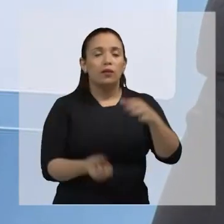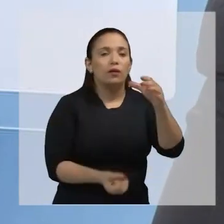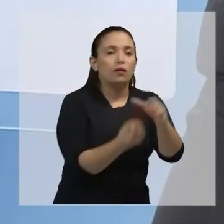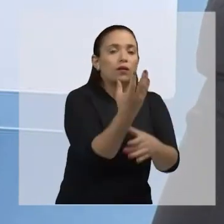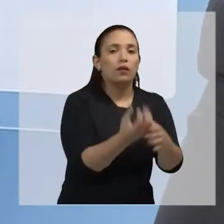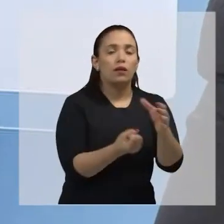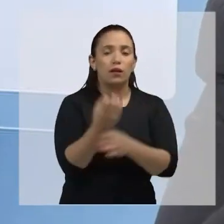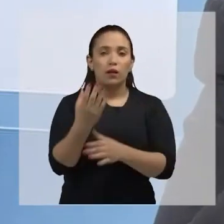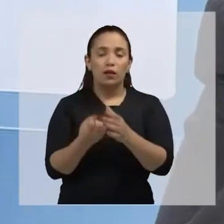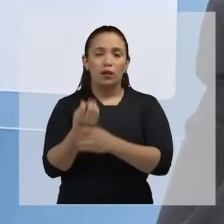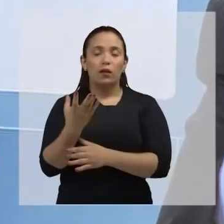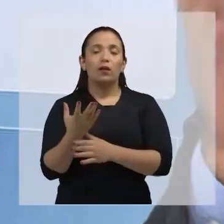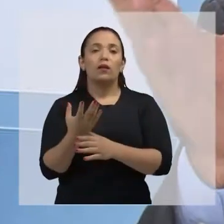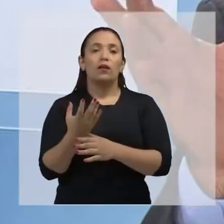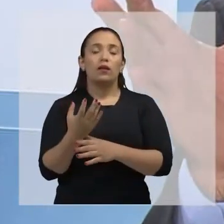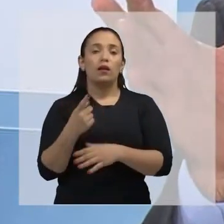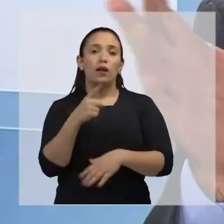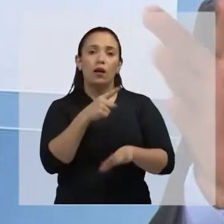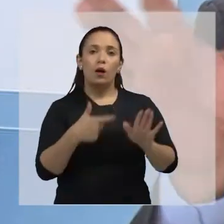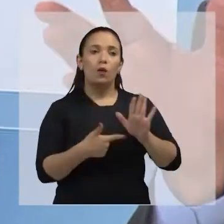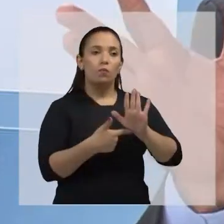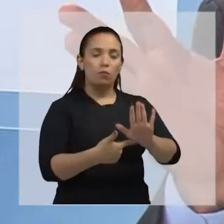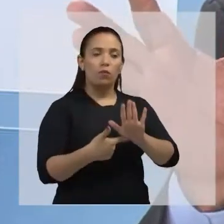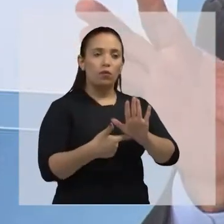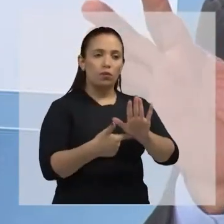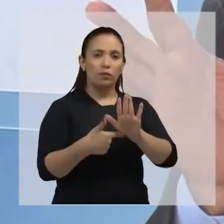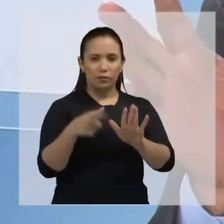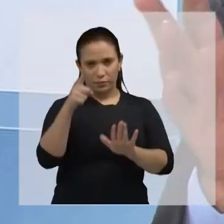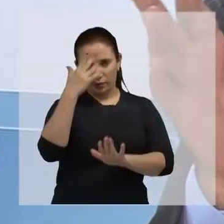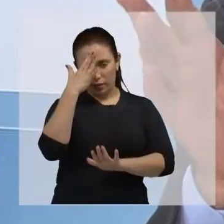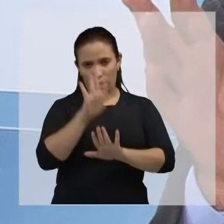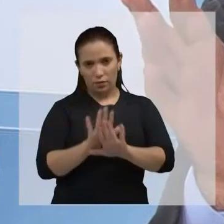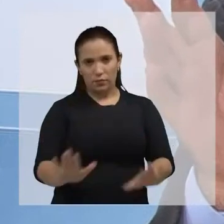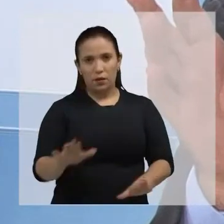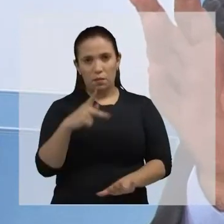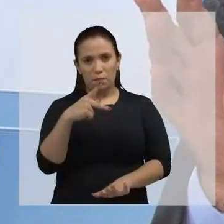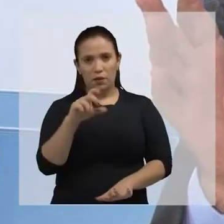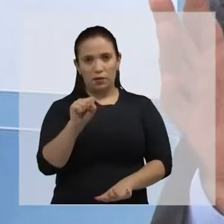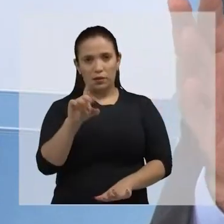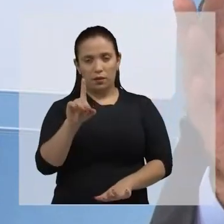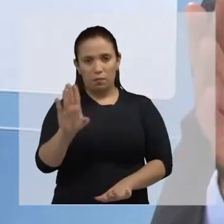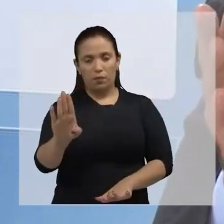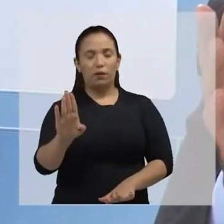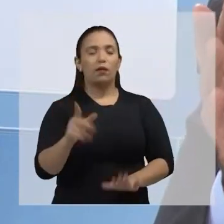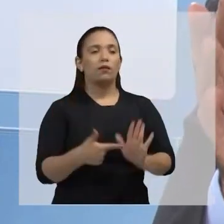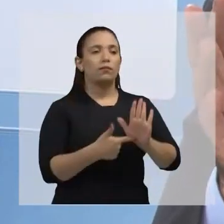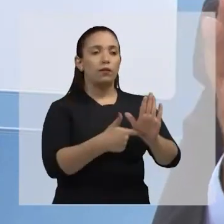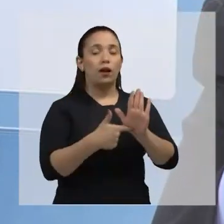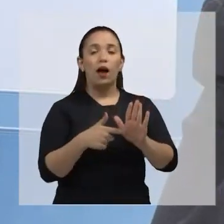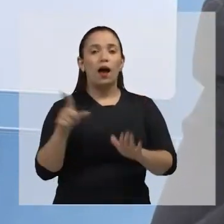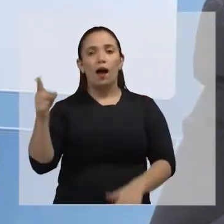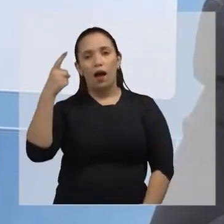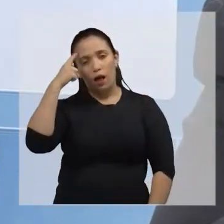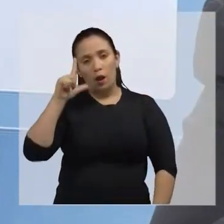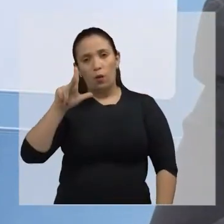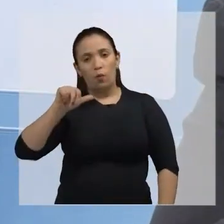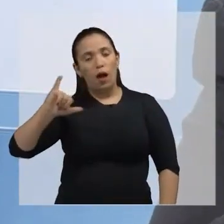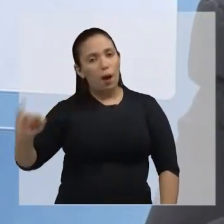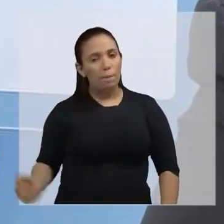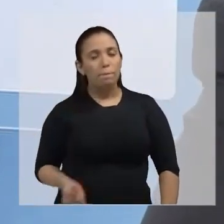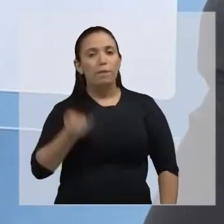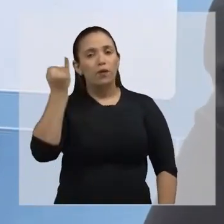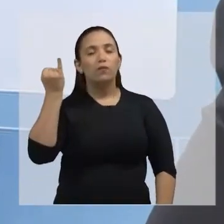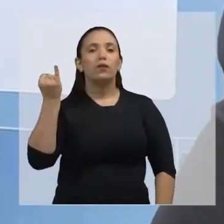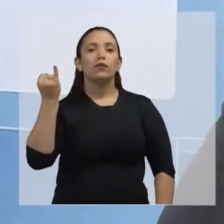Luz no Campo? O Fernando Henrique fazia só para mostrar pro povo, não é coisa do PSDB, né? Só para mostrar pro povo. Aí o que é que o Lula fez? Pegou o Luz no